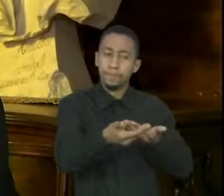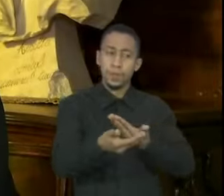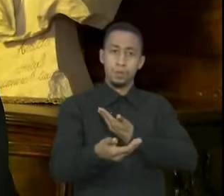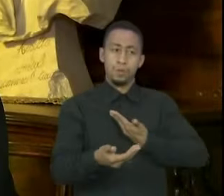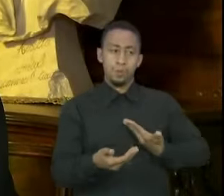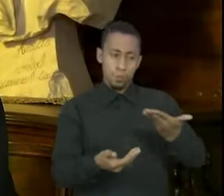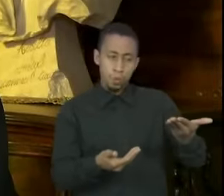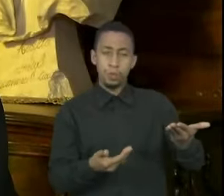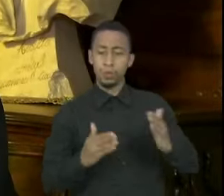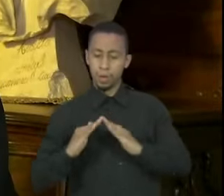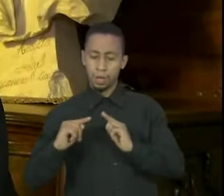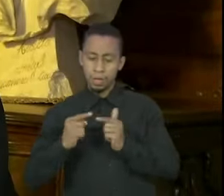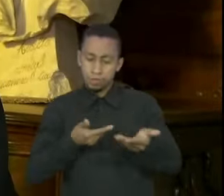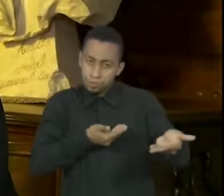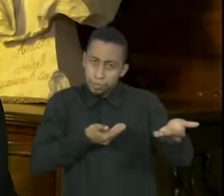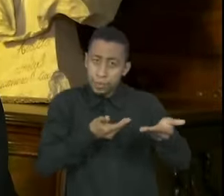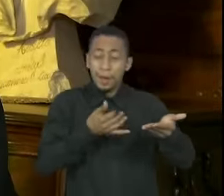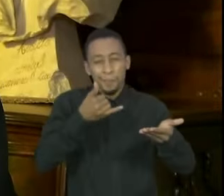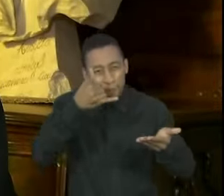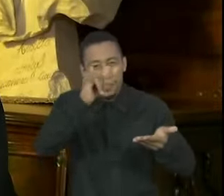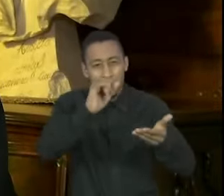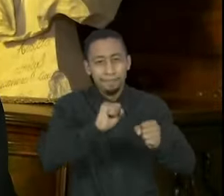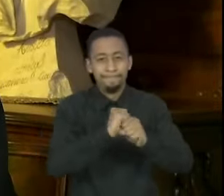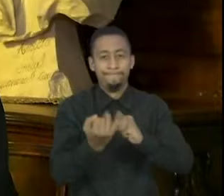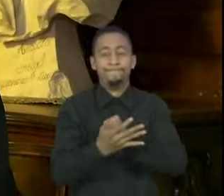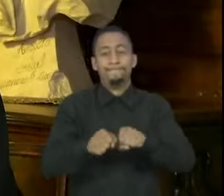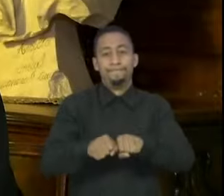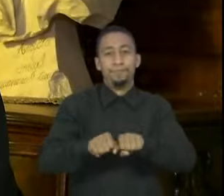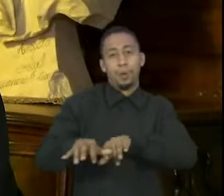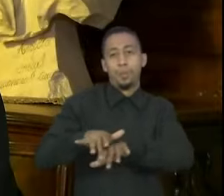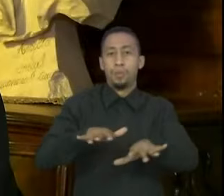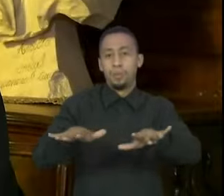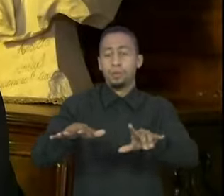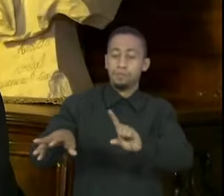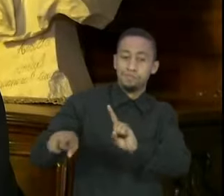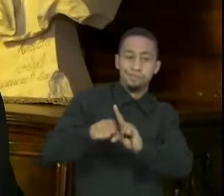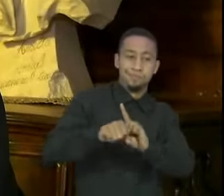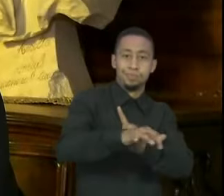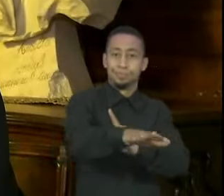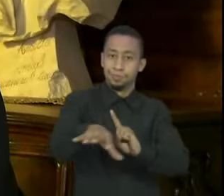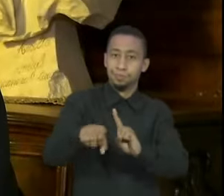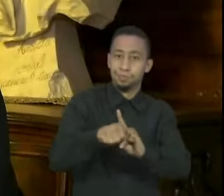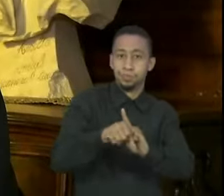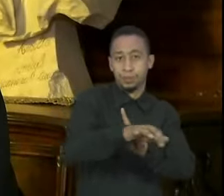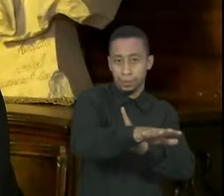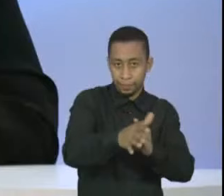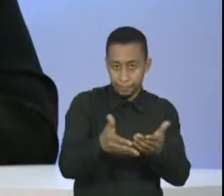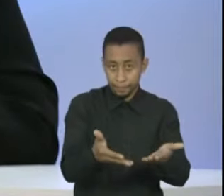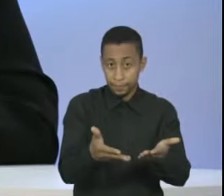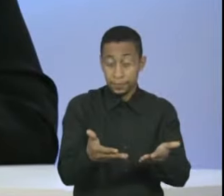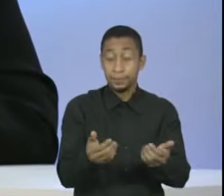evitar a transmissão do vírus o contágio agora realmente por qualquer